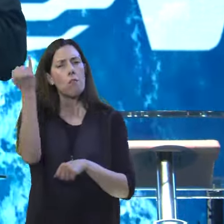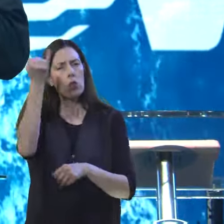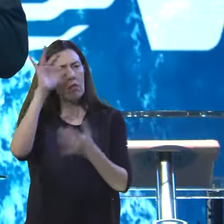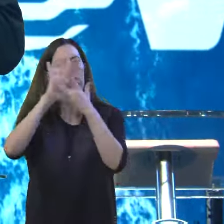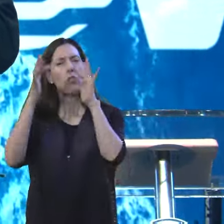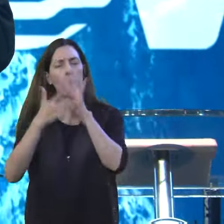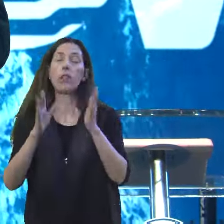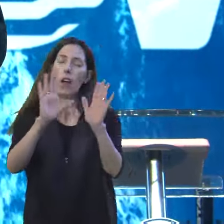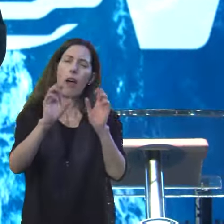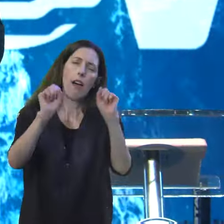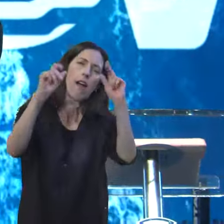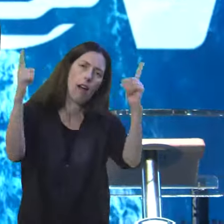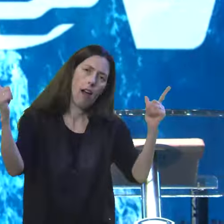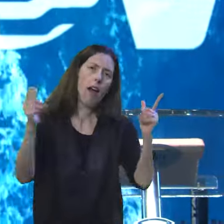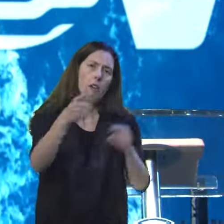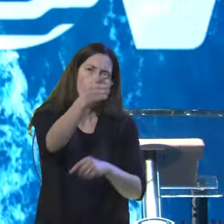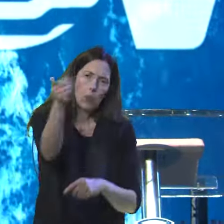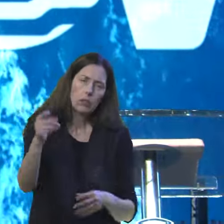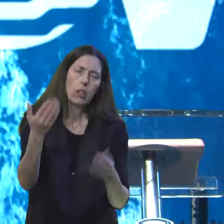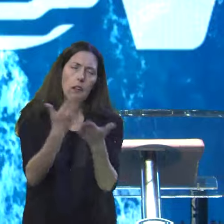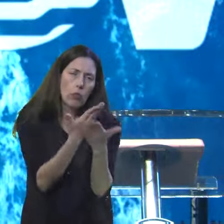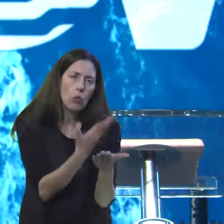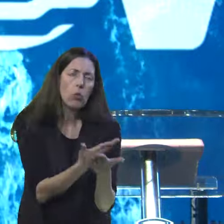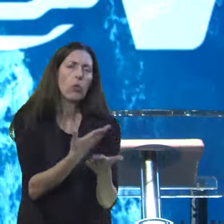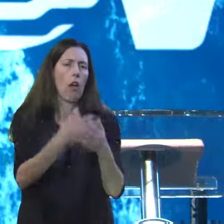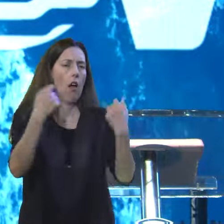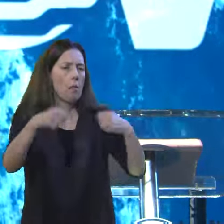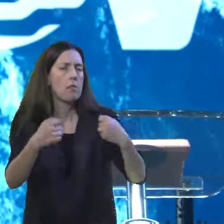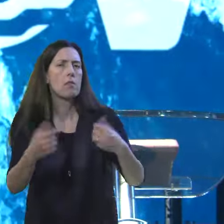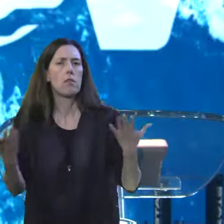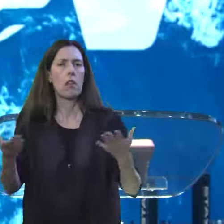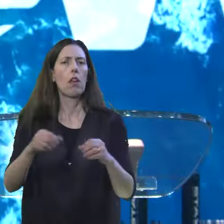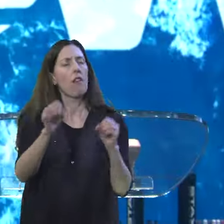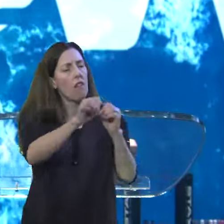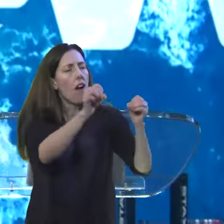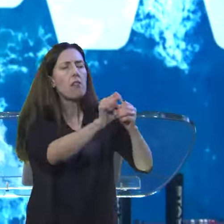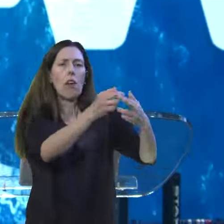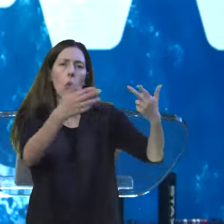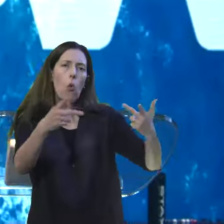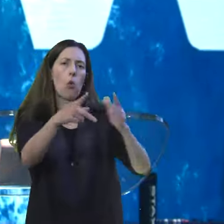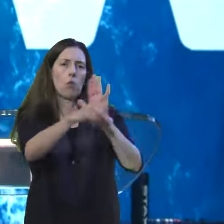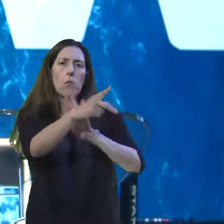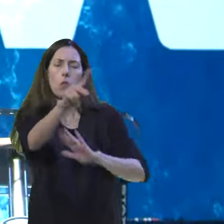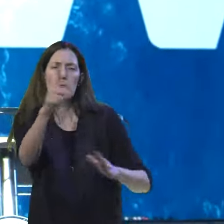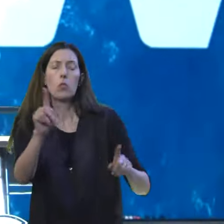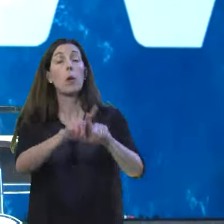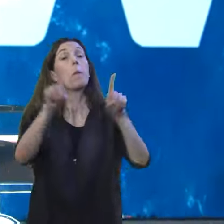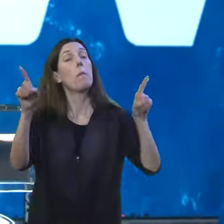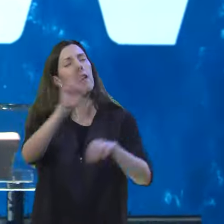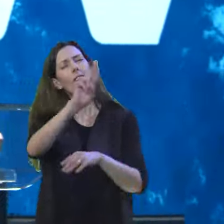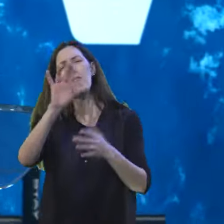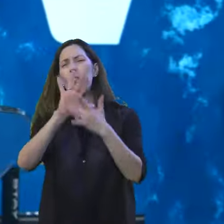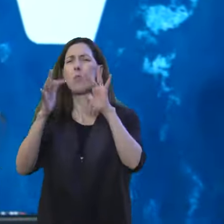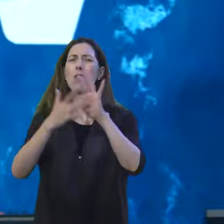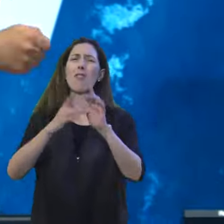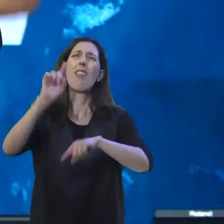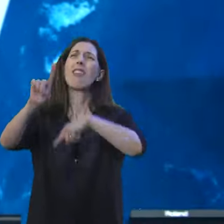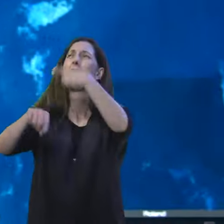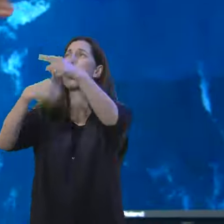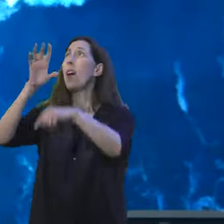vai estudar, é óbvio que você vai fazer as coisas que você tem que fazer, mas em nome de Jesus, para de